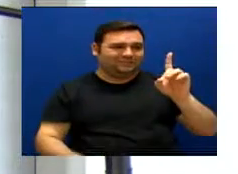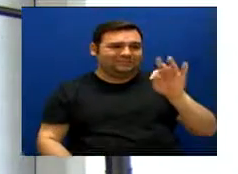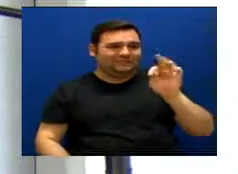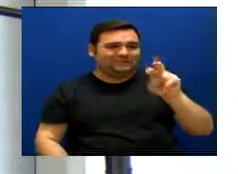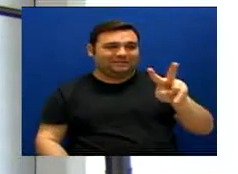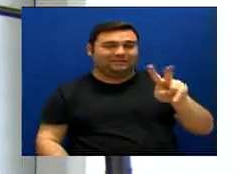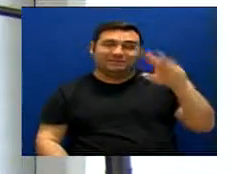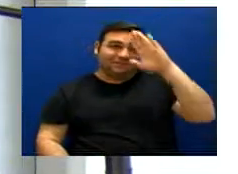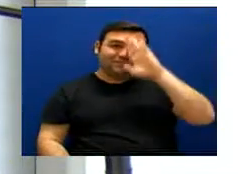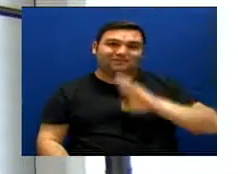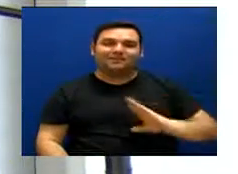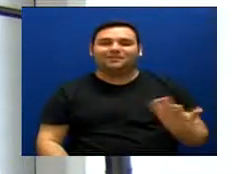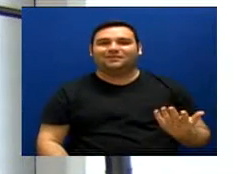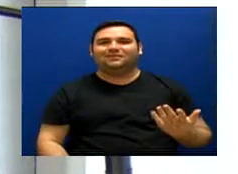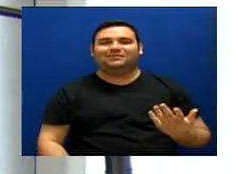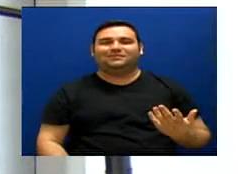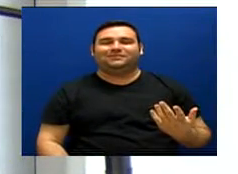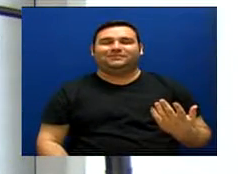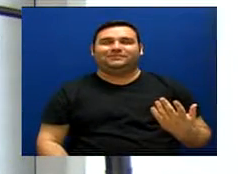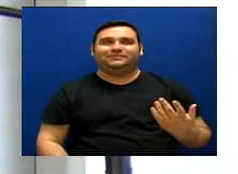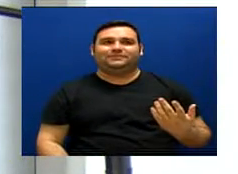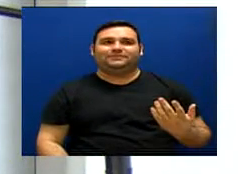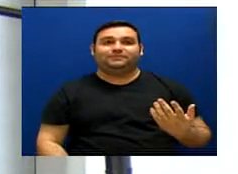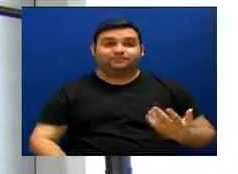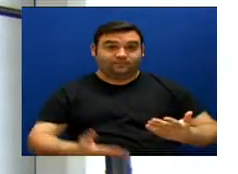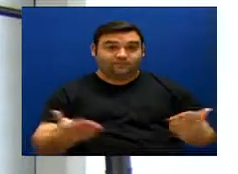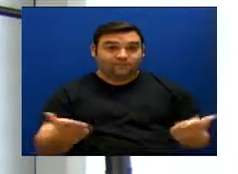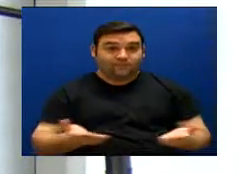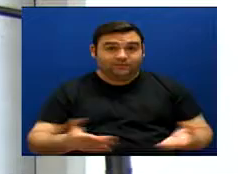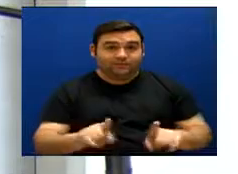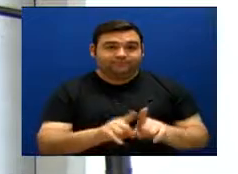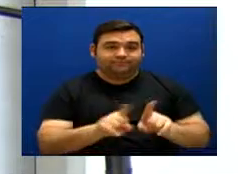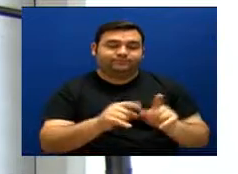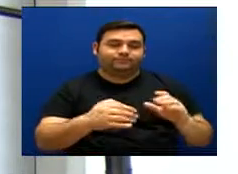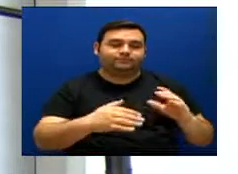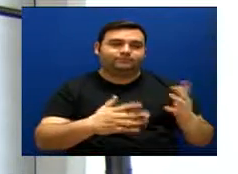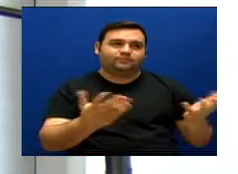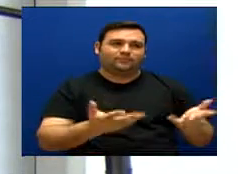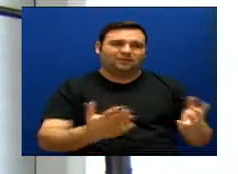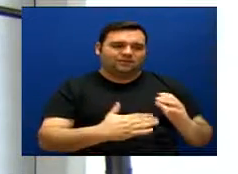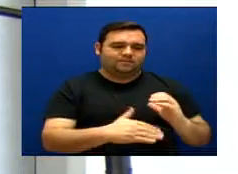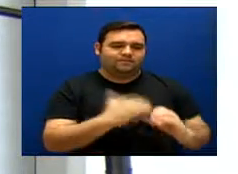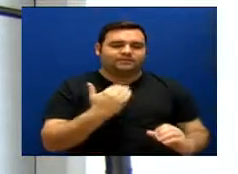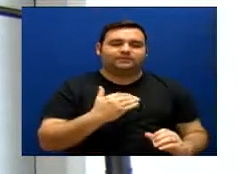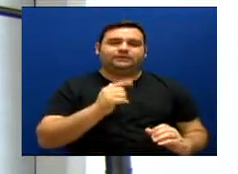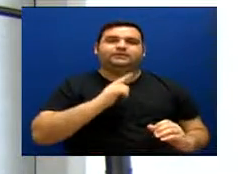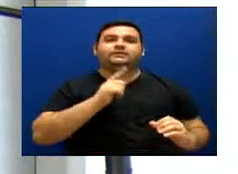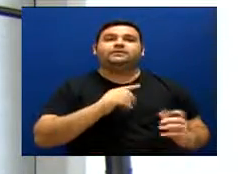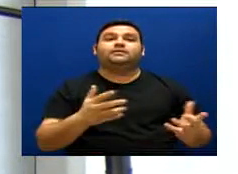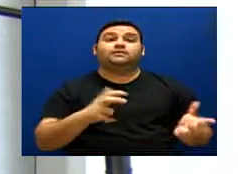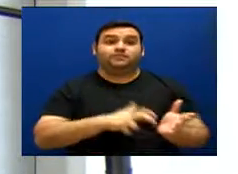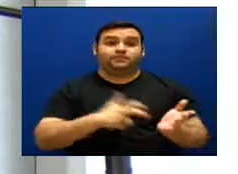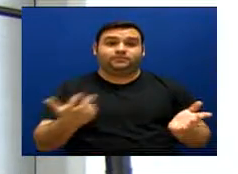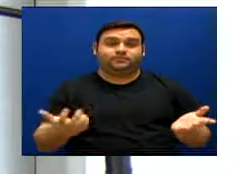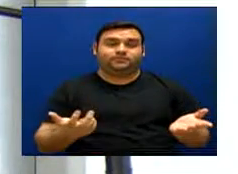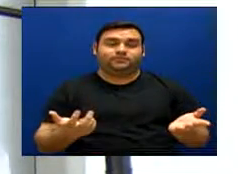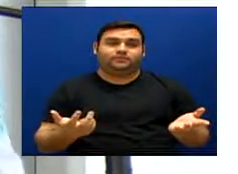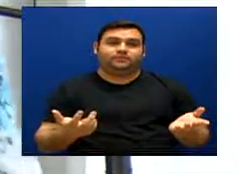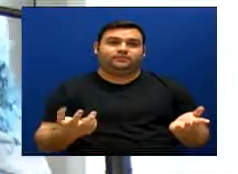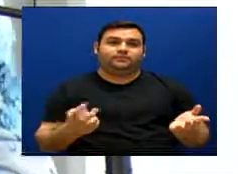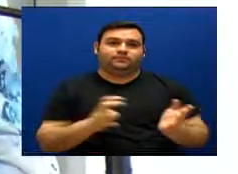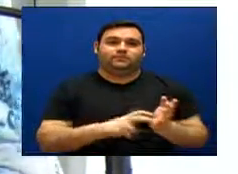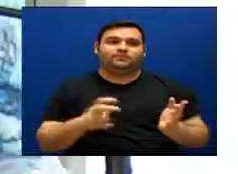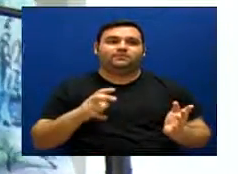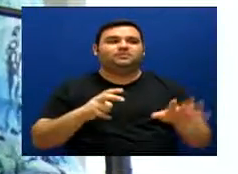gratuita. E hoje acabamos de receber também, senhor presidente, nesta manhã,